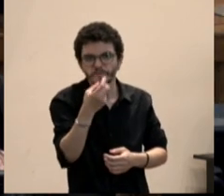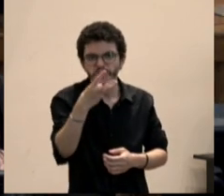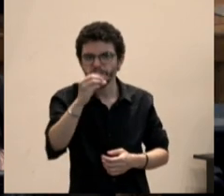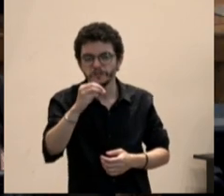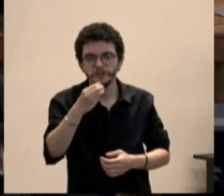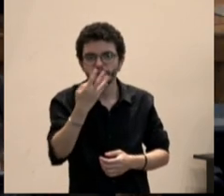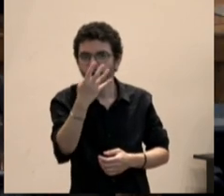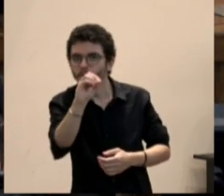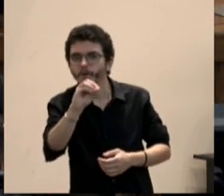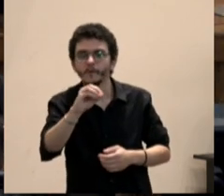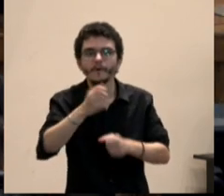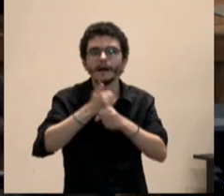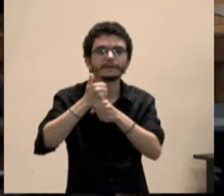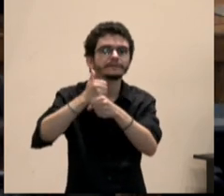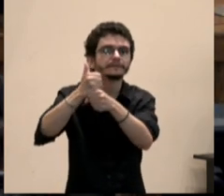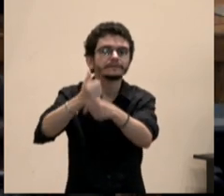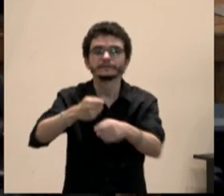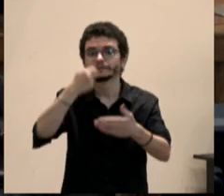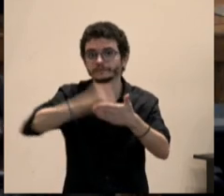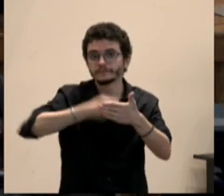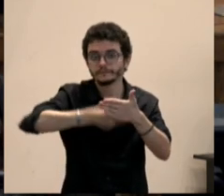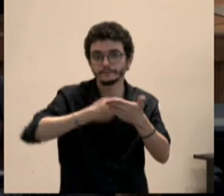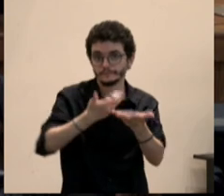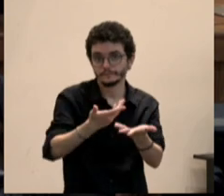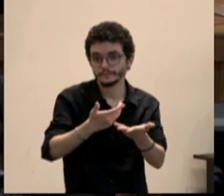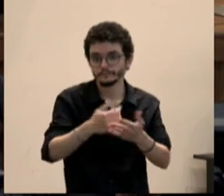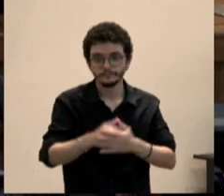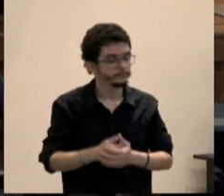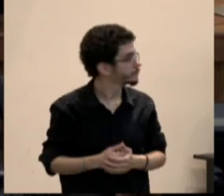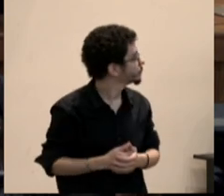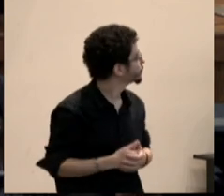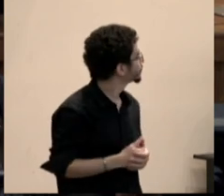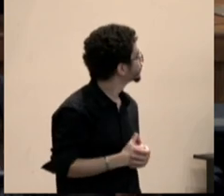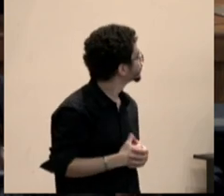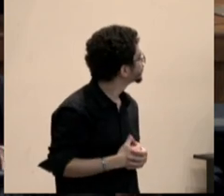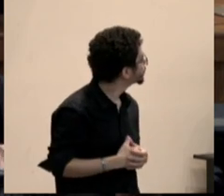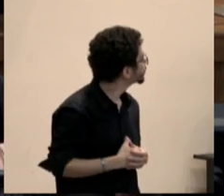luta seria para caminhar para lá. Próximo.